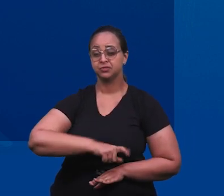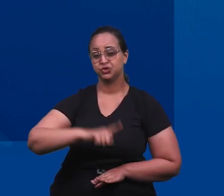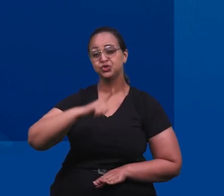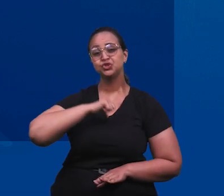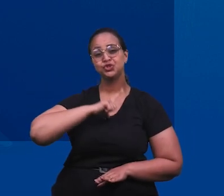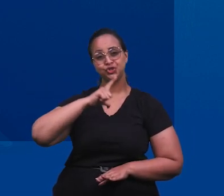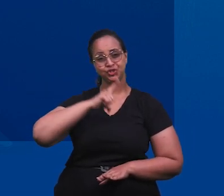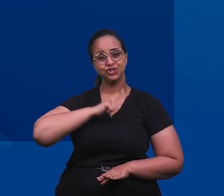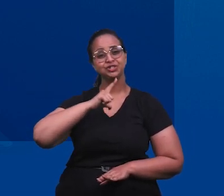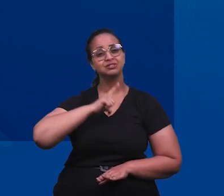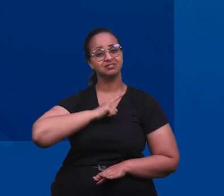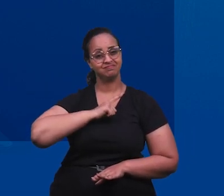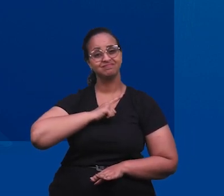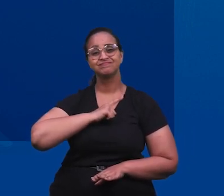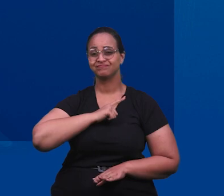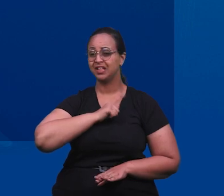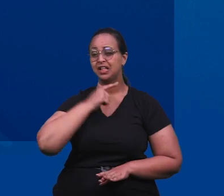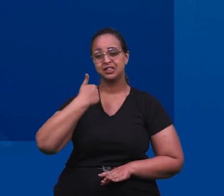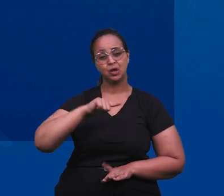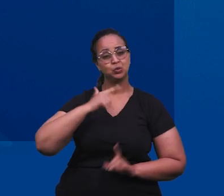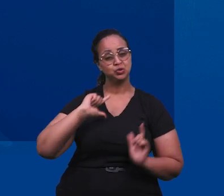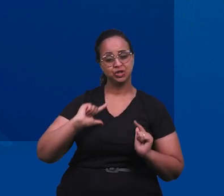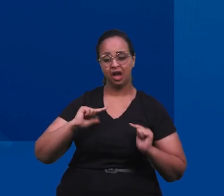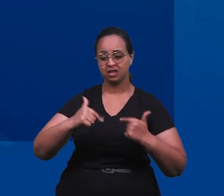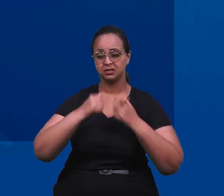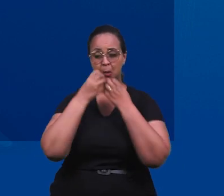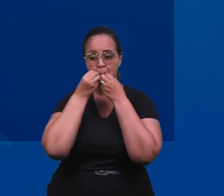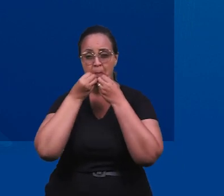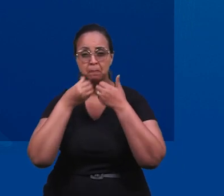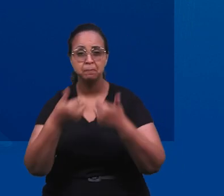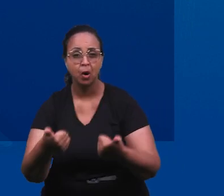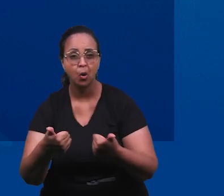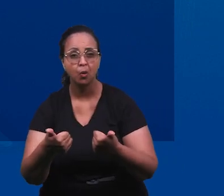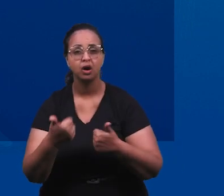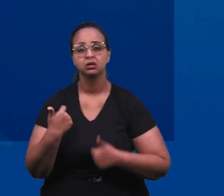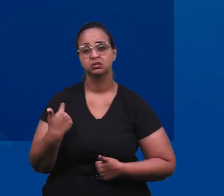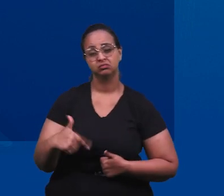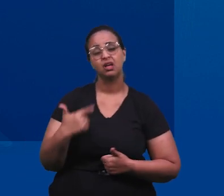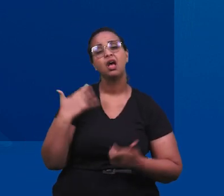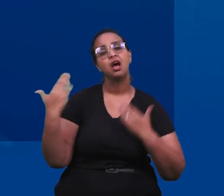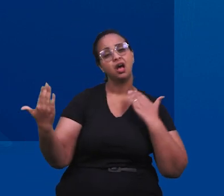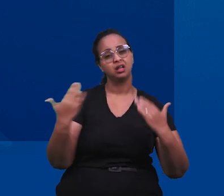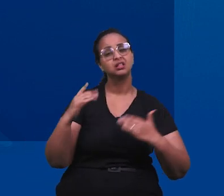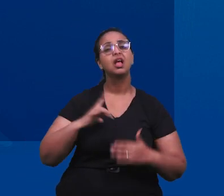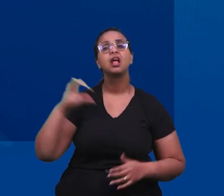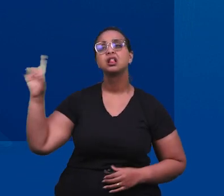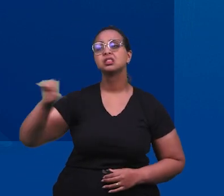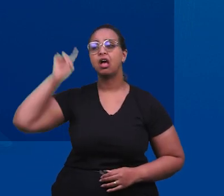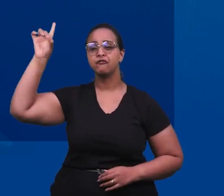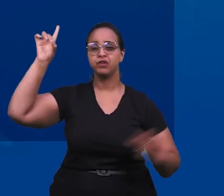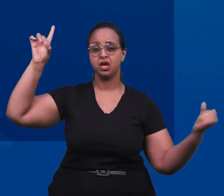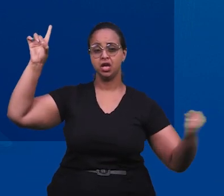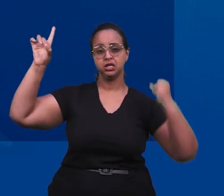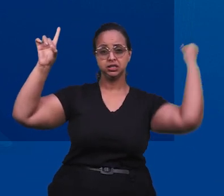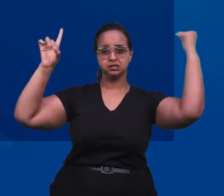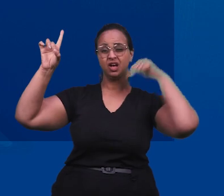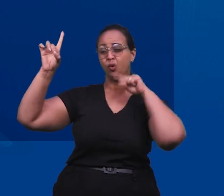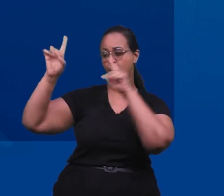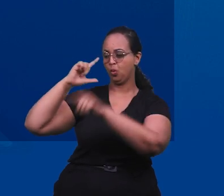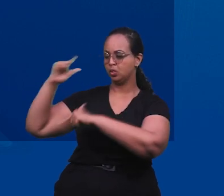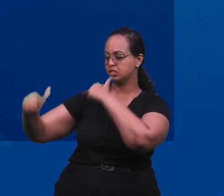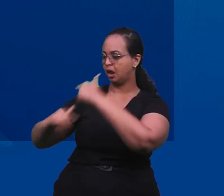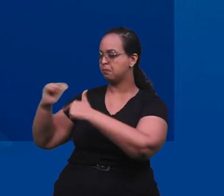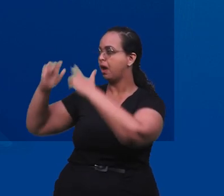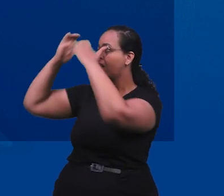eram imperfeitas. Nós aprendemos na obra que existe a obra de Saul e a obra de Davi. A obra de Davi é uma obra